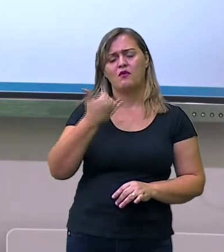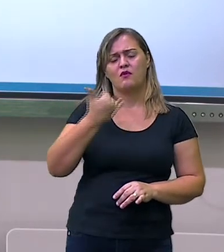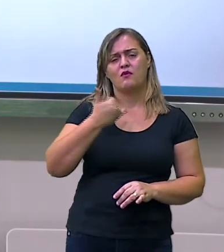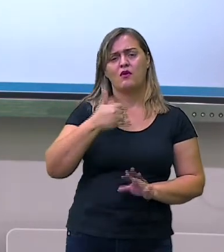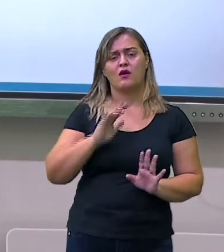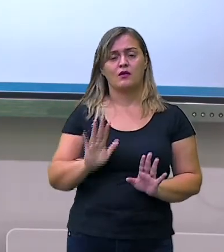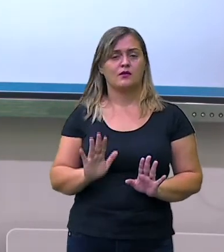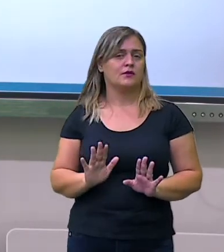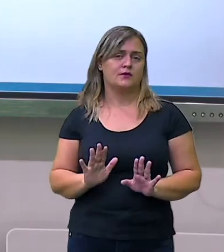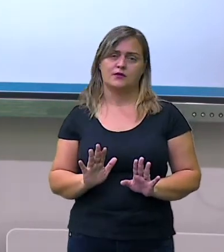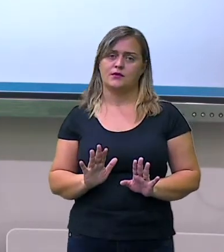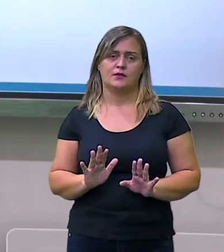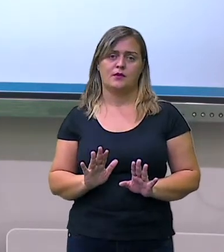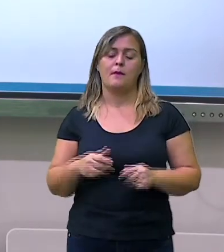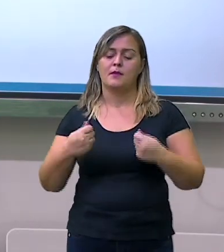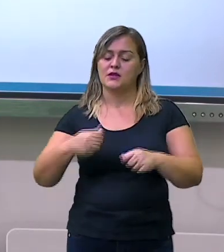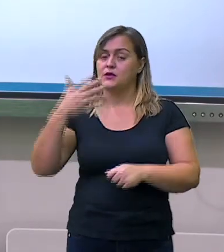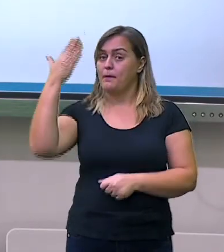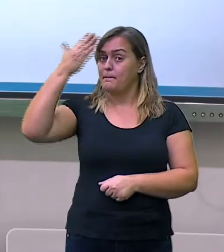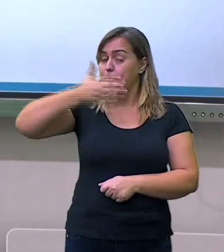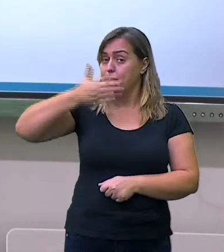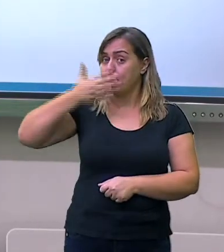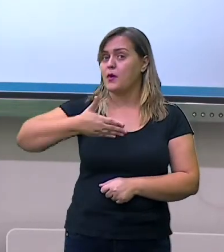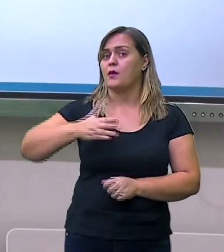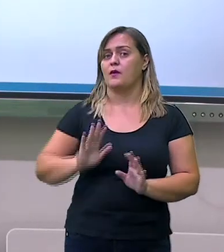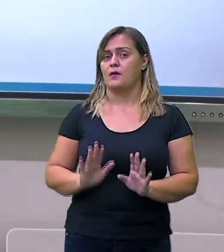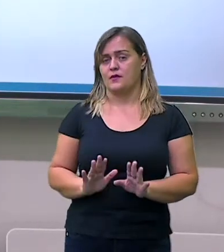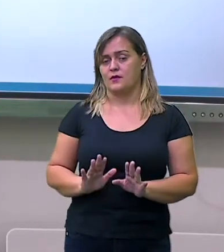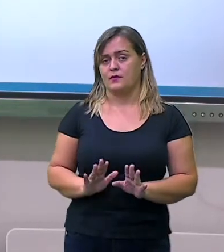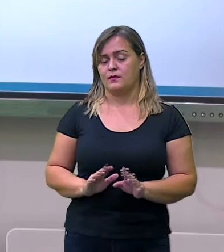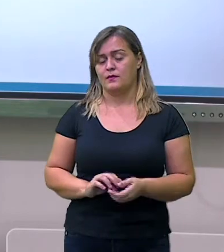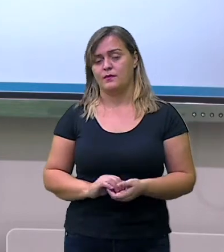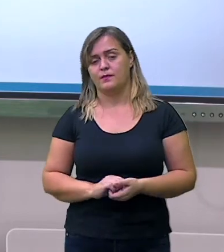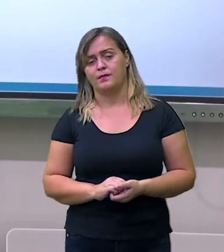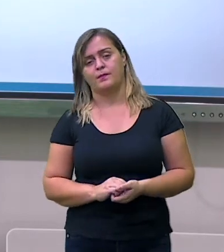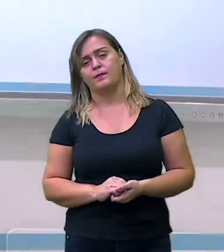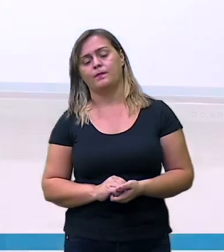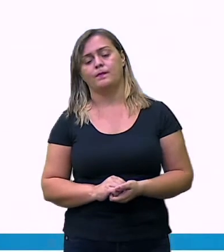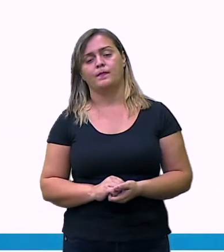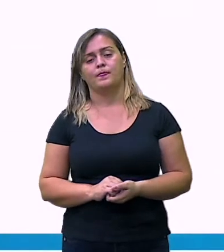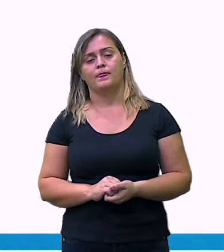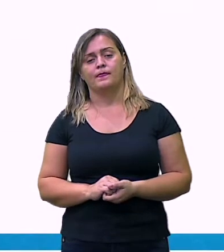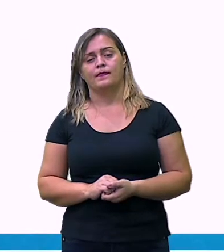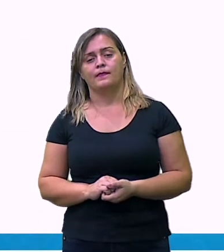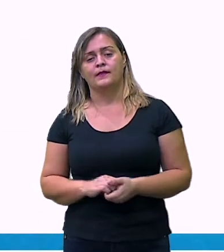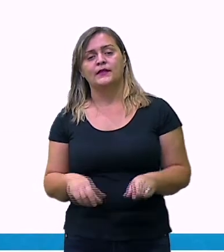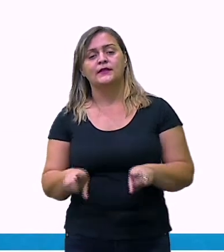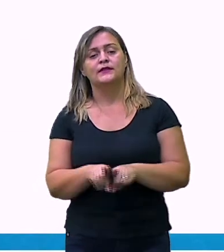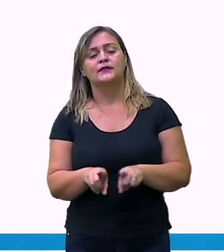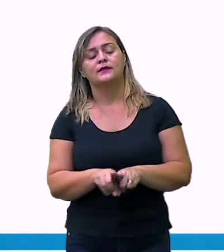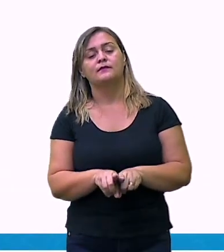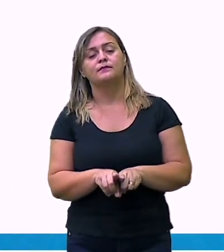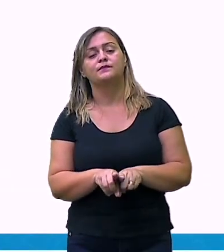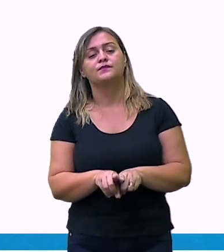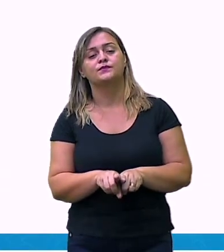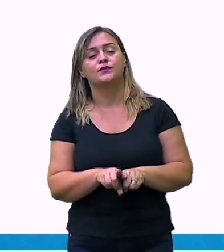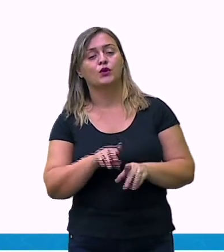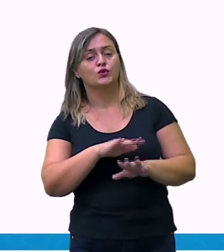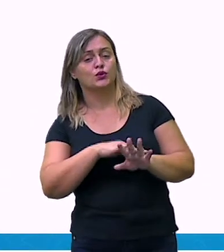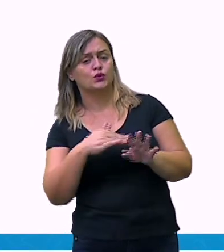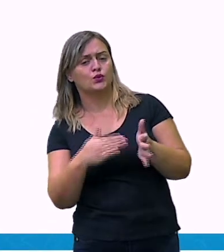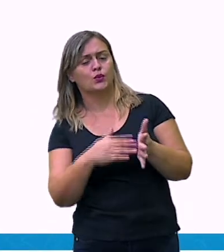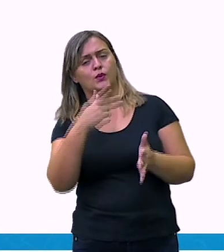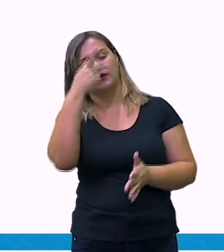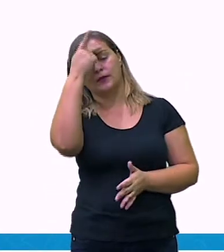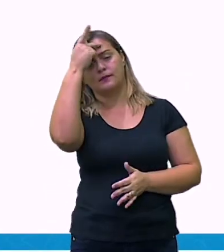for julgado, ele é considerado inocente. E por último aqui, todo